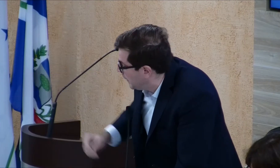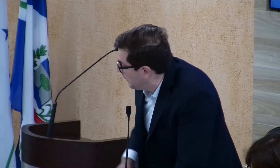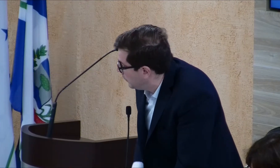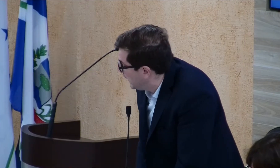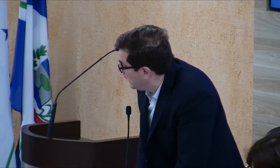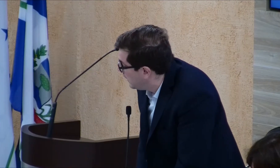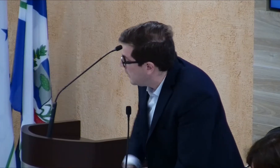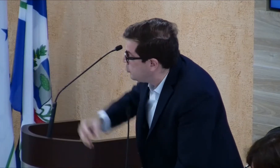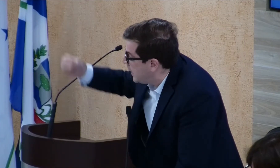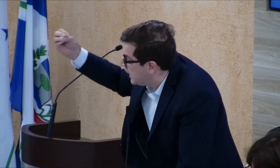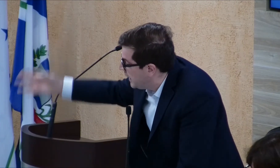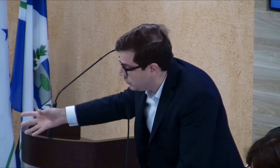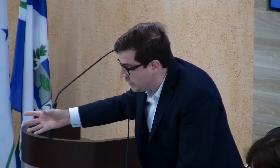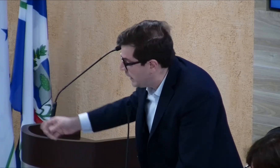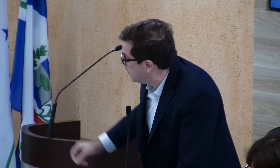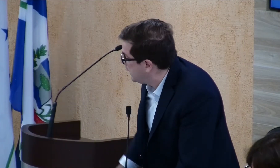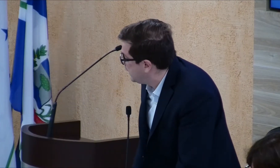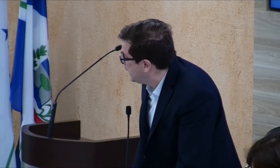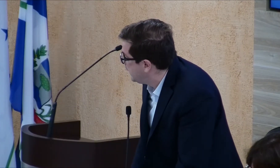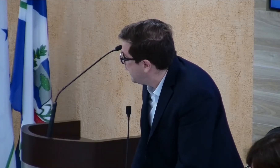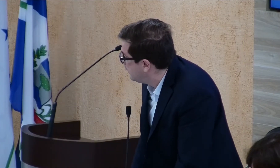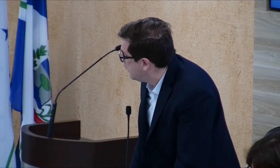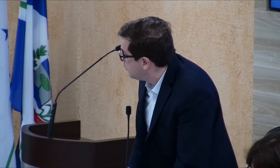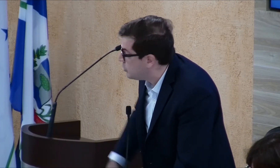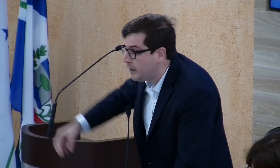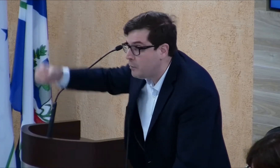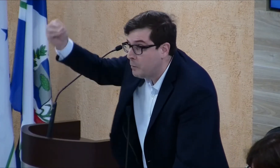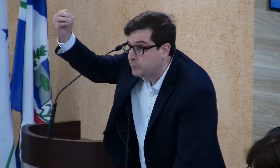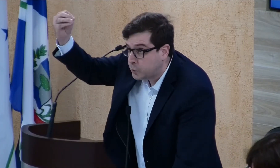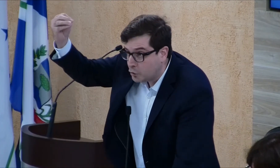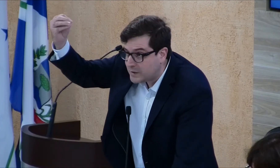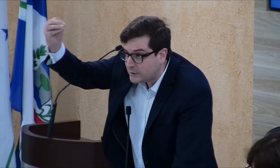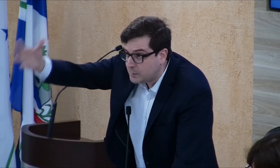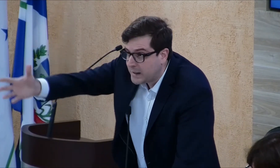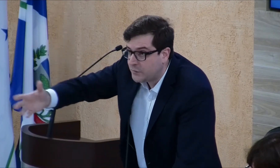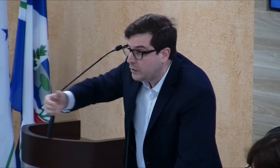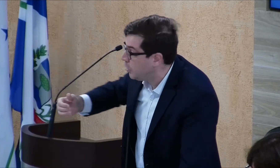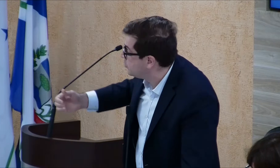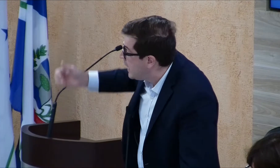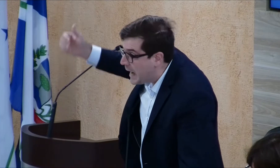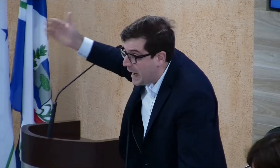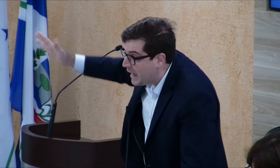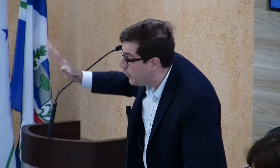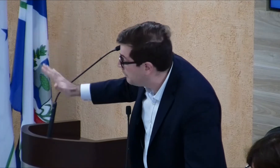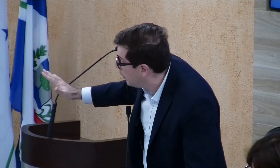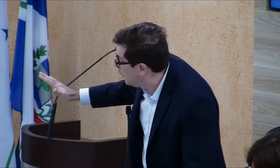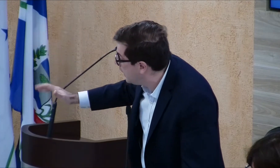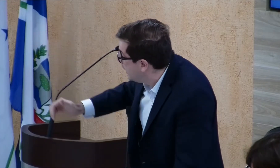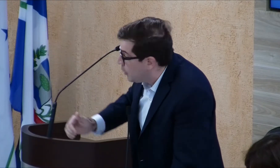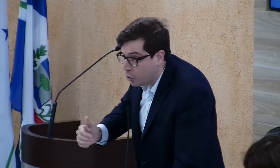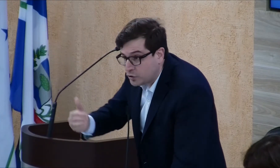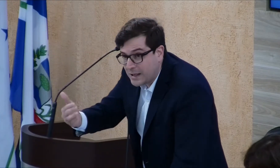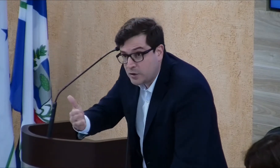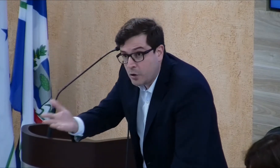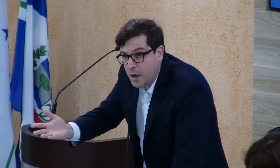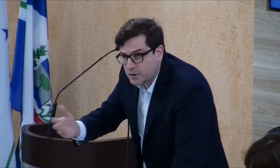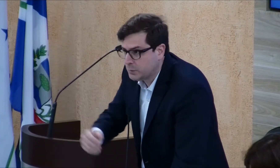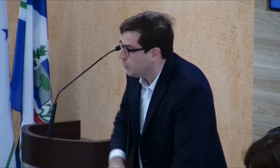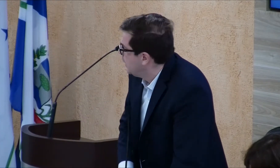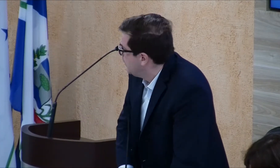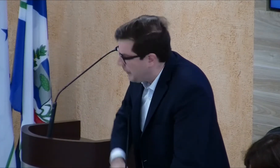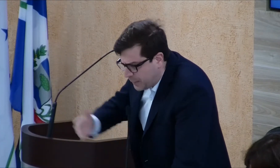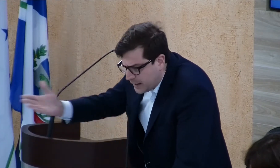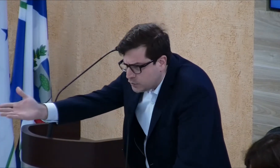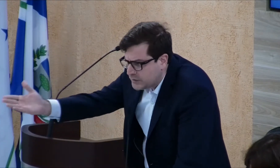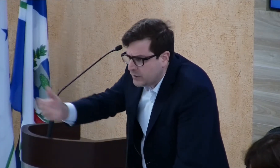faça o papel dela, já ganha o dinheiro que tem que ganhar, já é um contrato maravilhoso, a água é boa, o contrato é